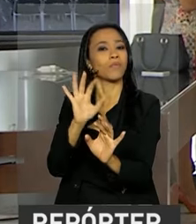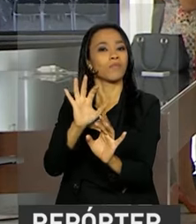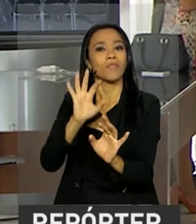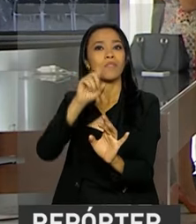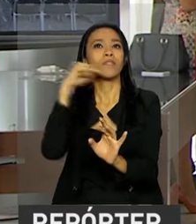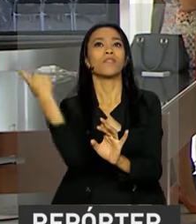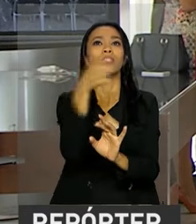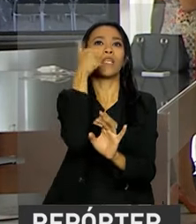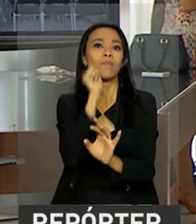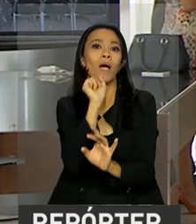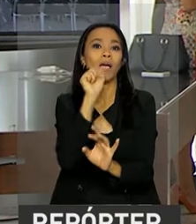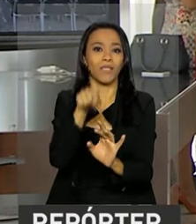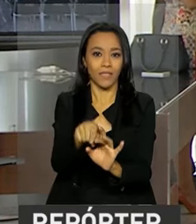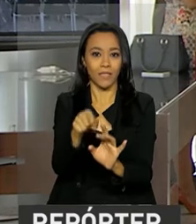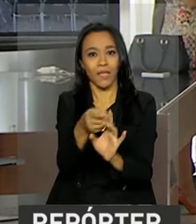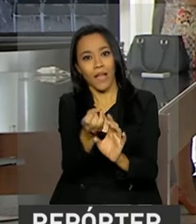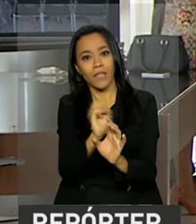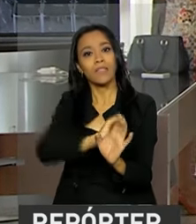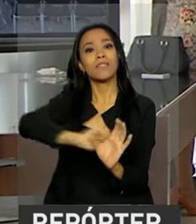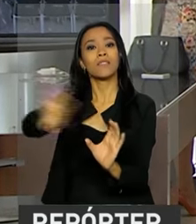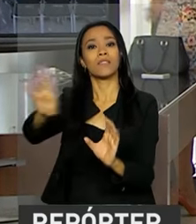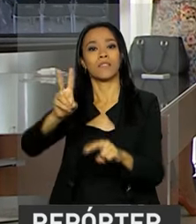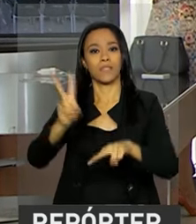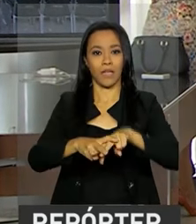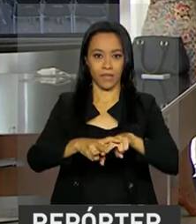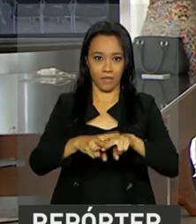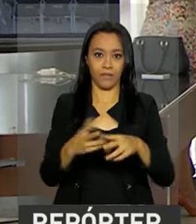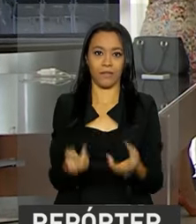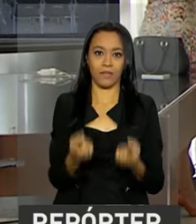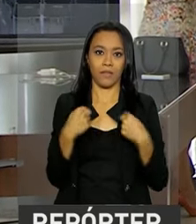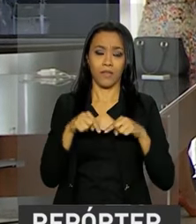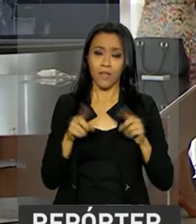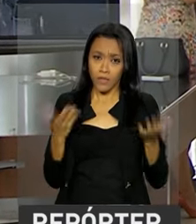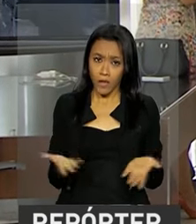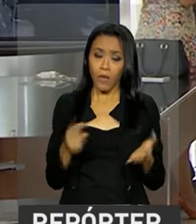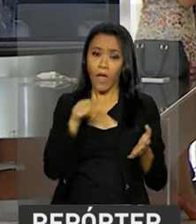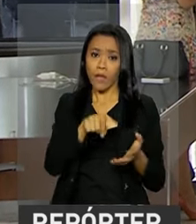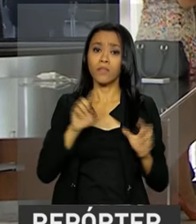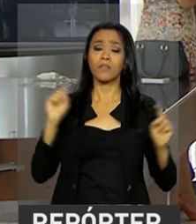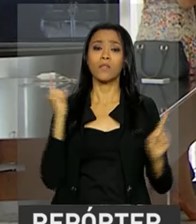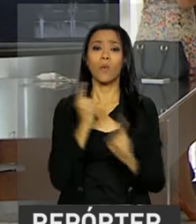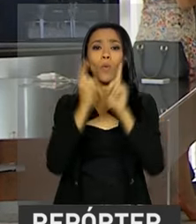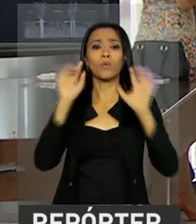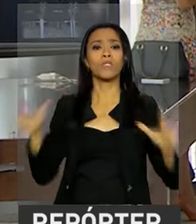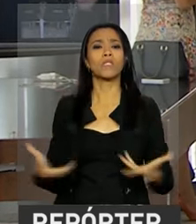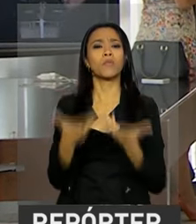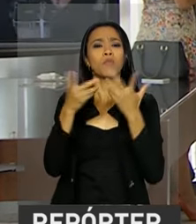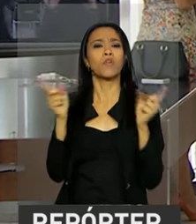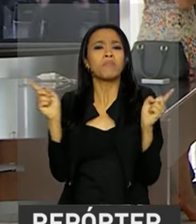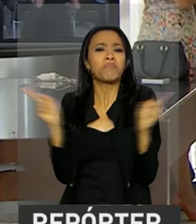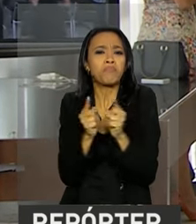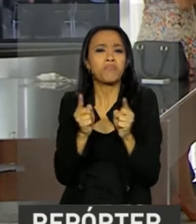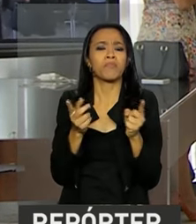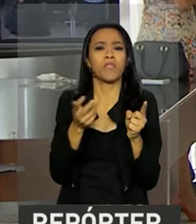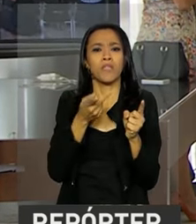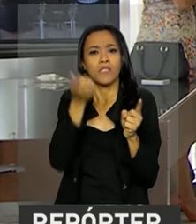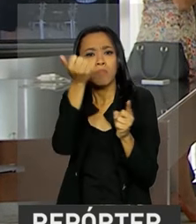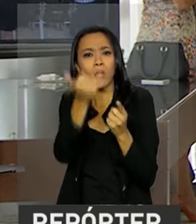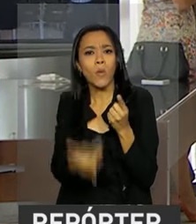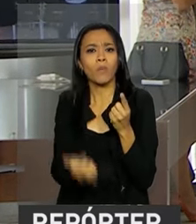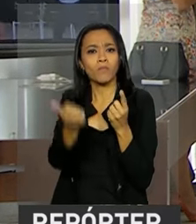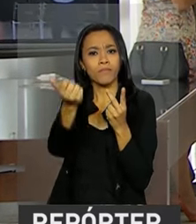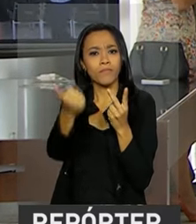das Mães. Renata, durante essa cerimônia, uma cerimônia curta aqui no Palácio do Planalto, o presidente Michel Temer destacou a